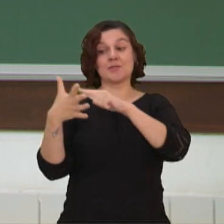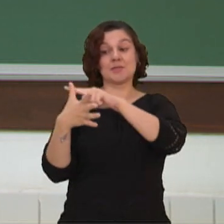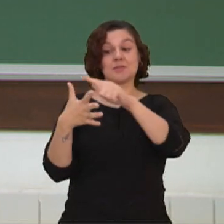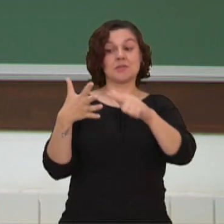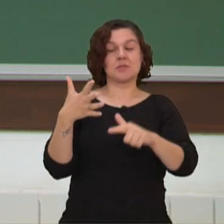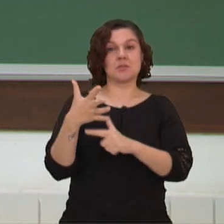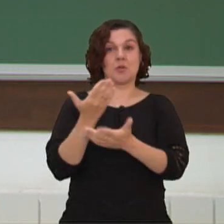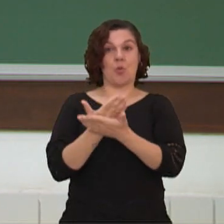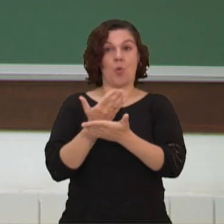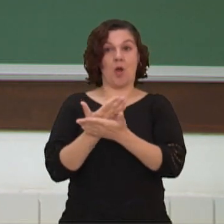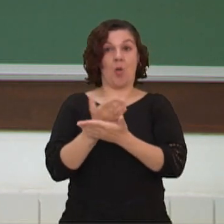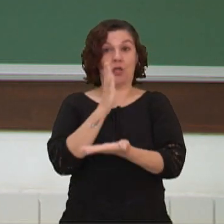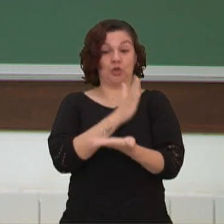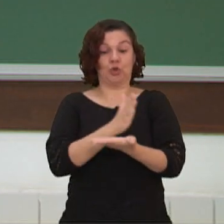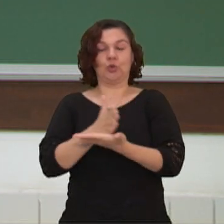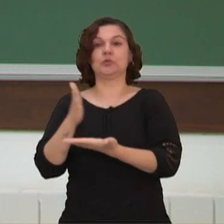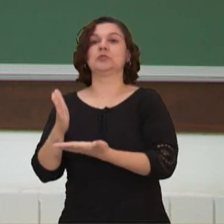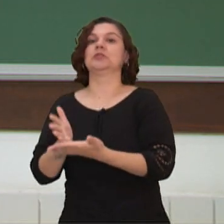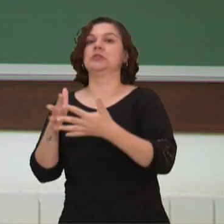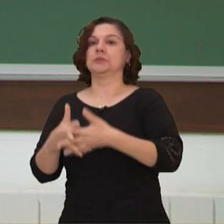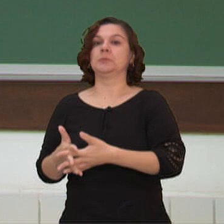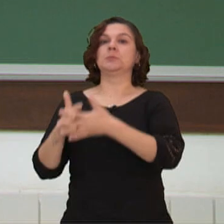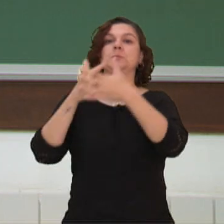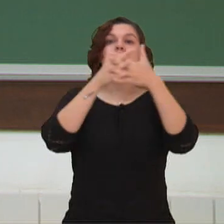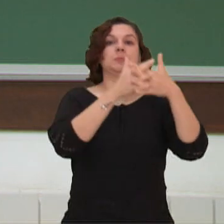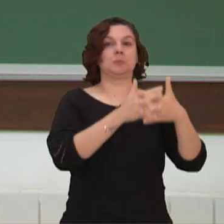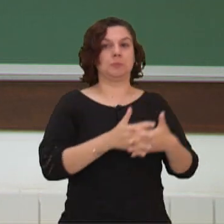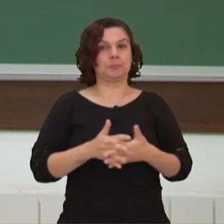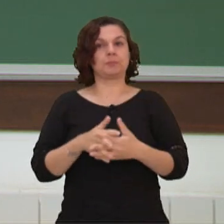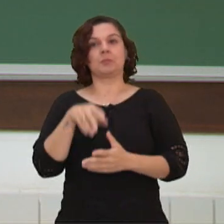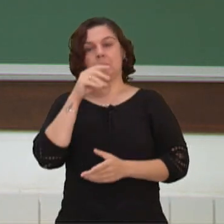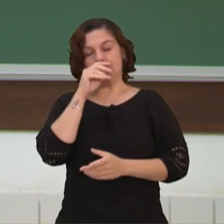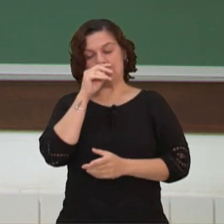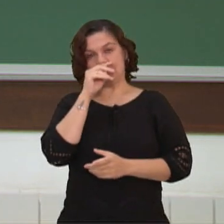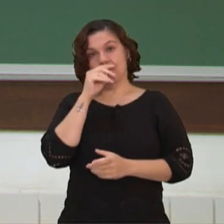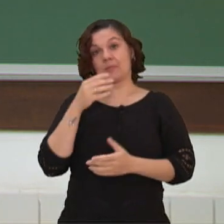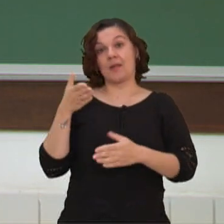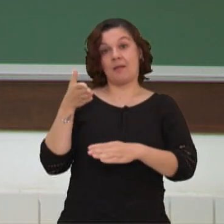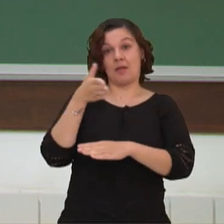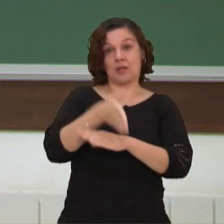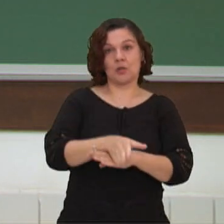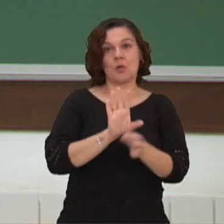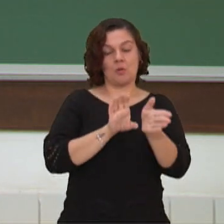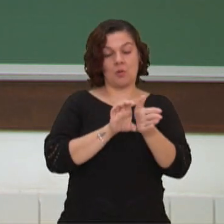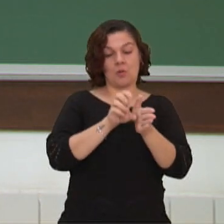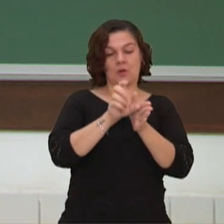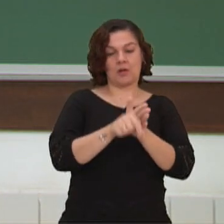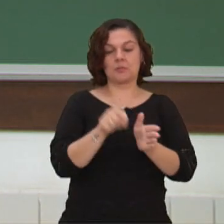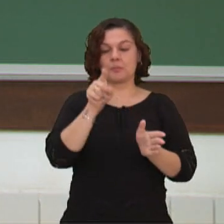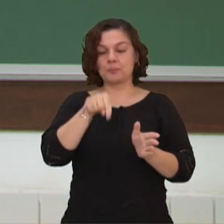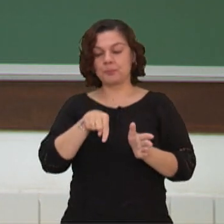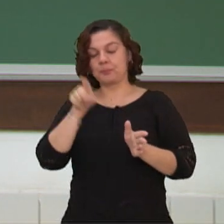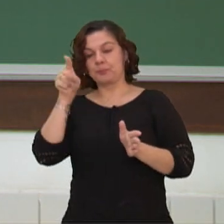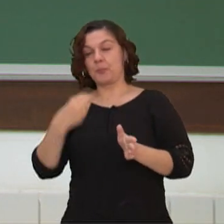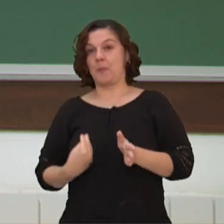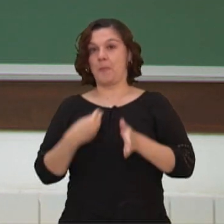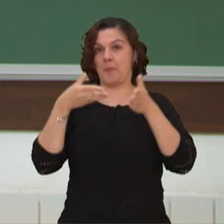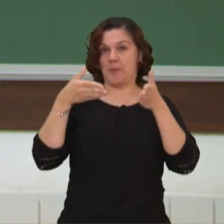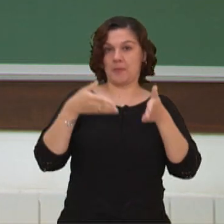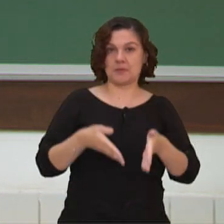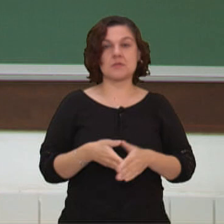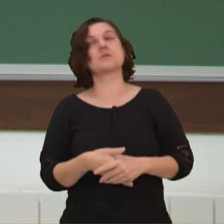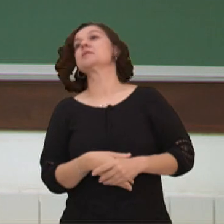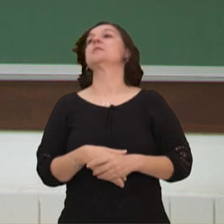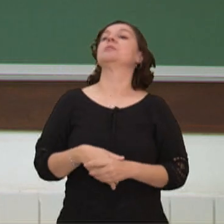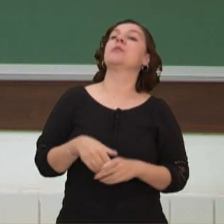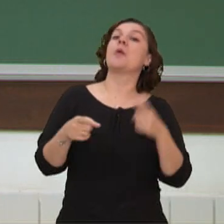é que você vai repor isso? Vai ficar inviável depois, né? Entrou no Classroom? Confirme sua presença, para que você não leve falta. Isso está